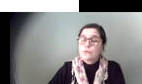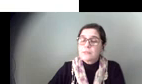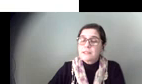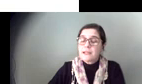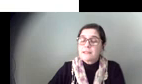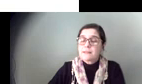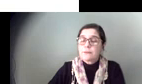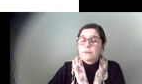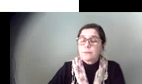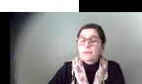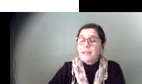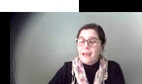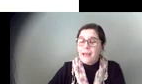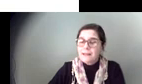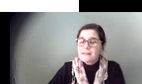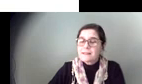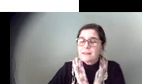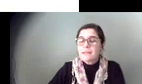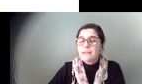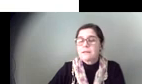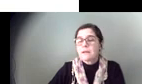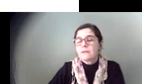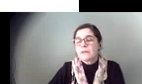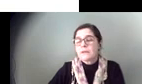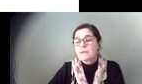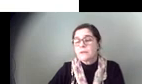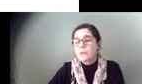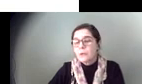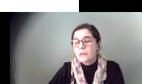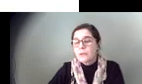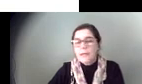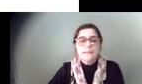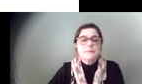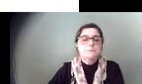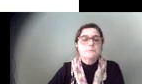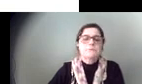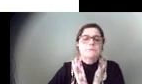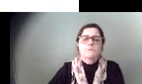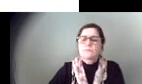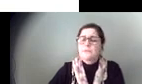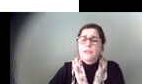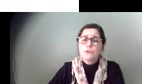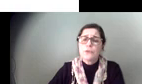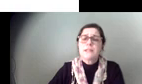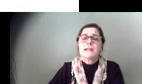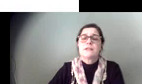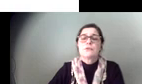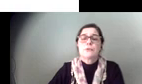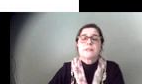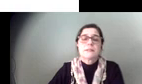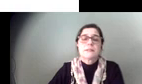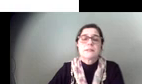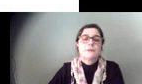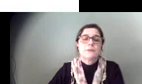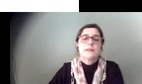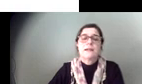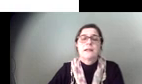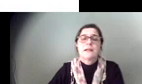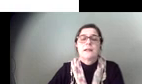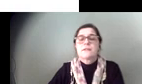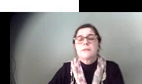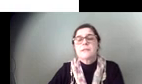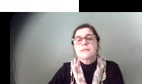São turmas que elas são criadas, né, para serem, então elas são homologadas, tem toda aqui a resolução,